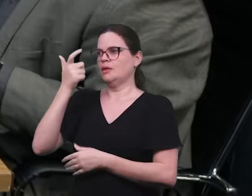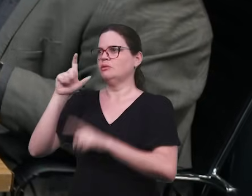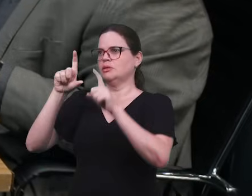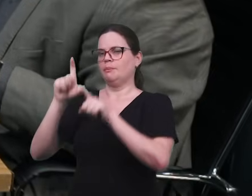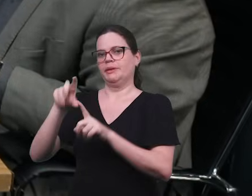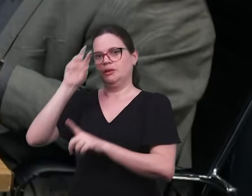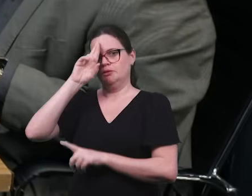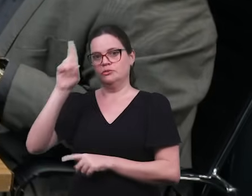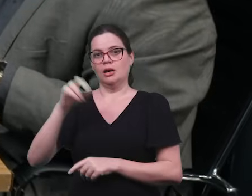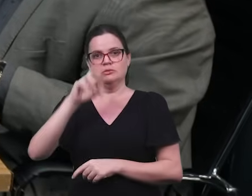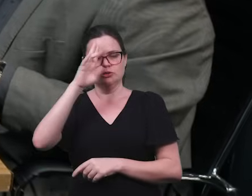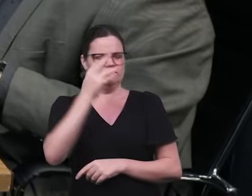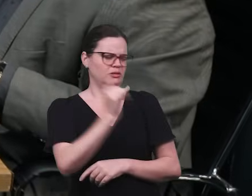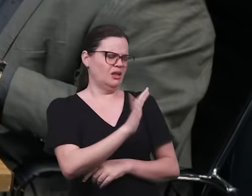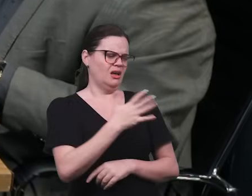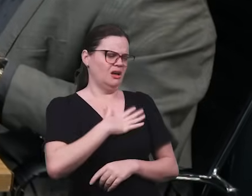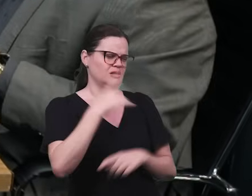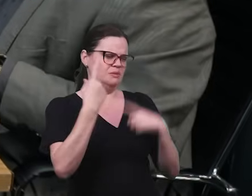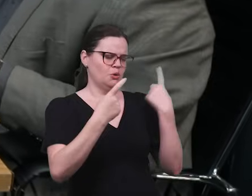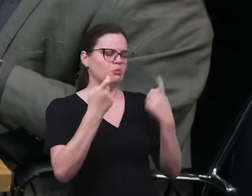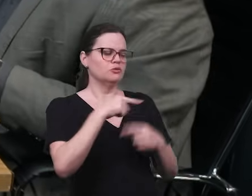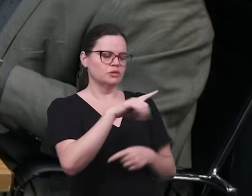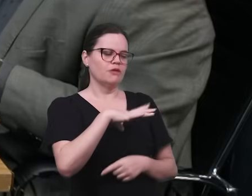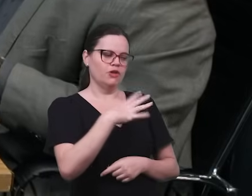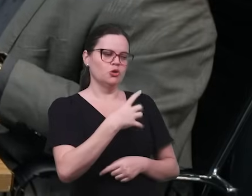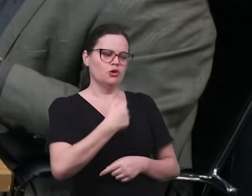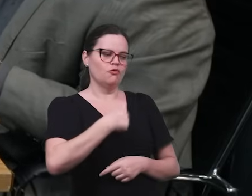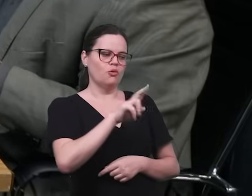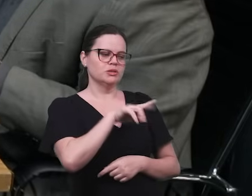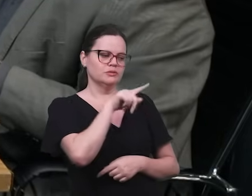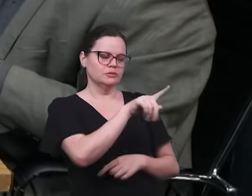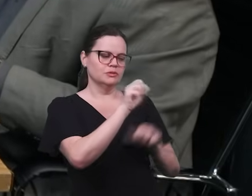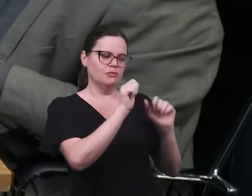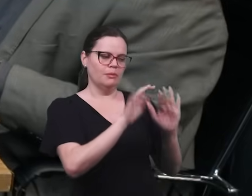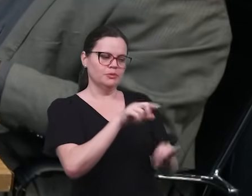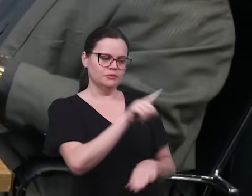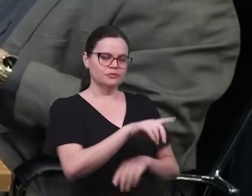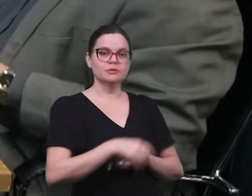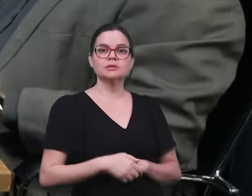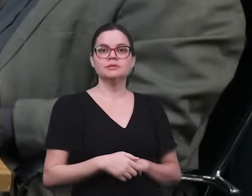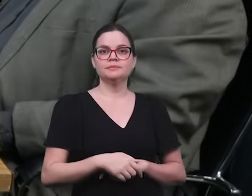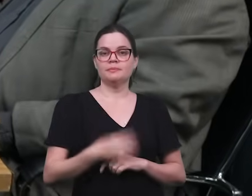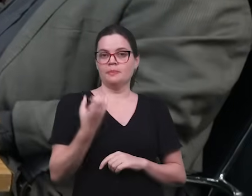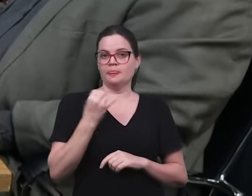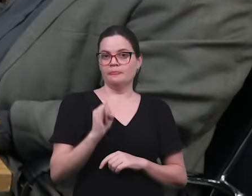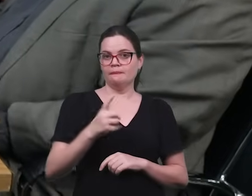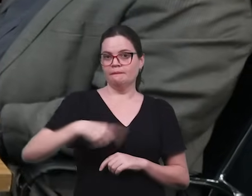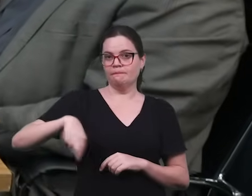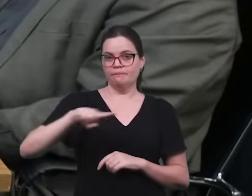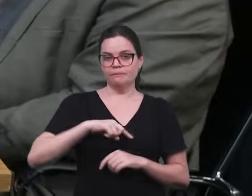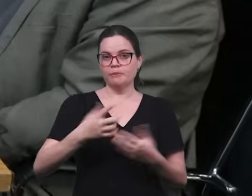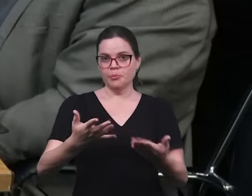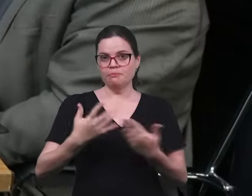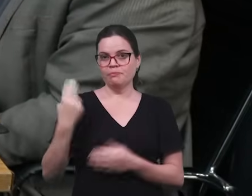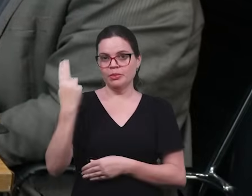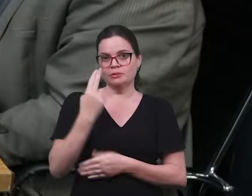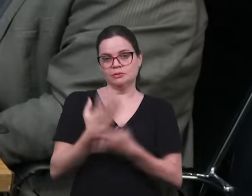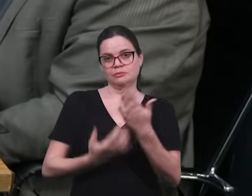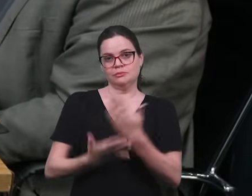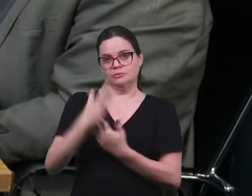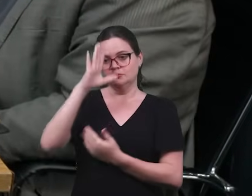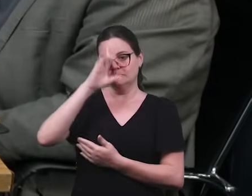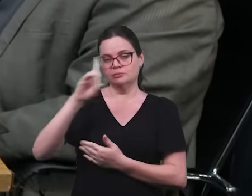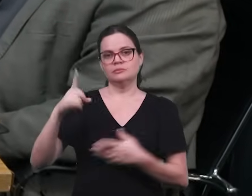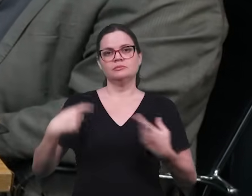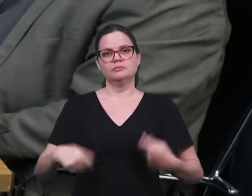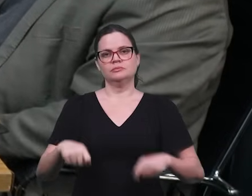se preocupa não, você é um homem valoroso e eu vou te usar, eu vou te abençoar. Então, se o homem quer ser instrumento na mão de